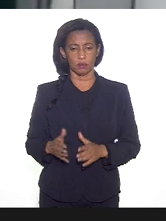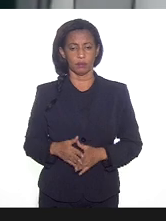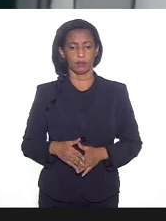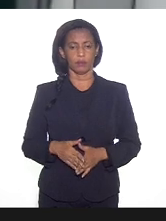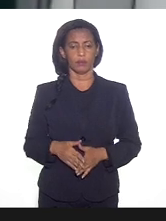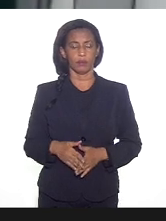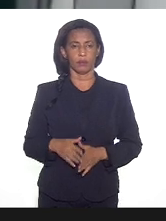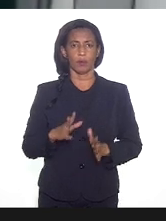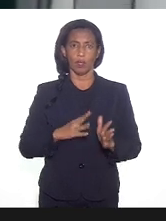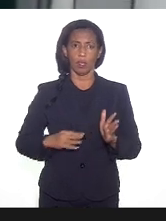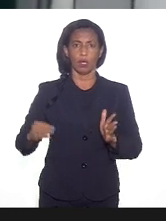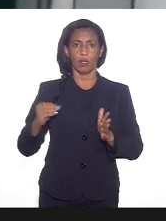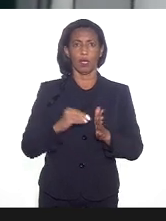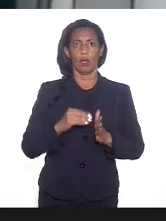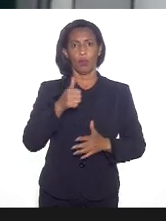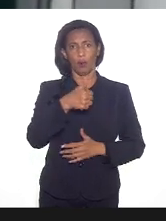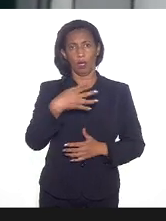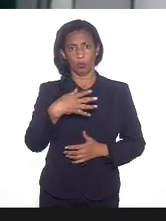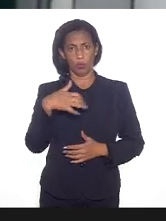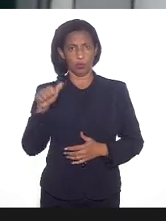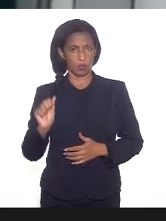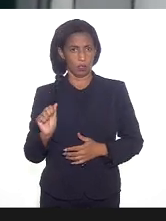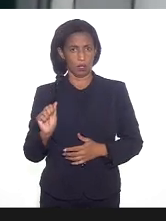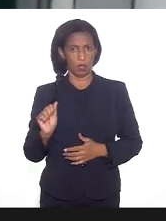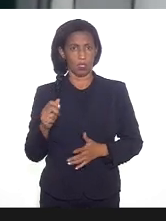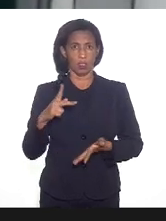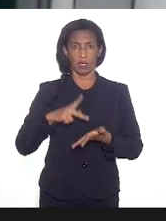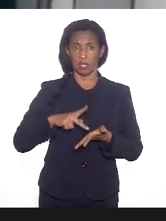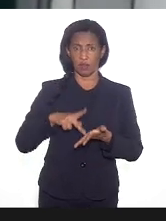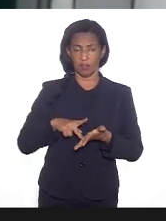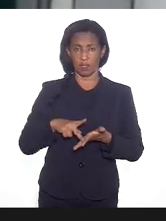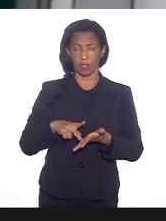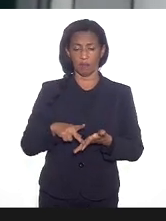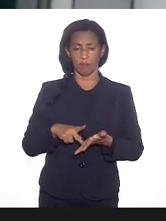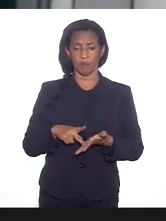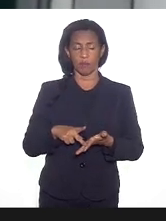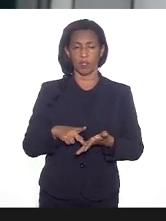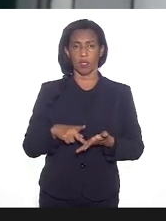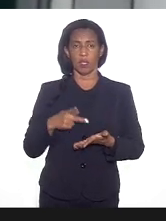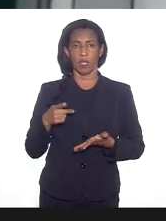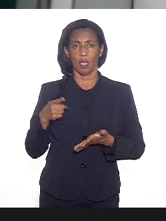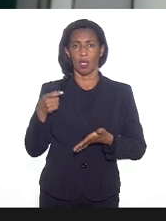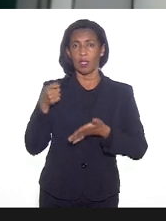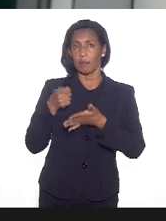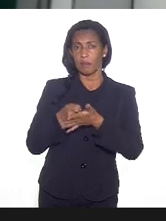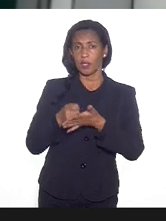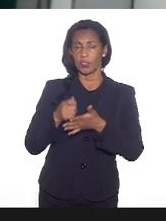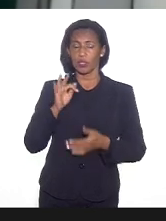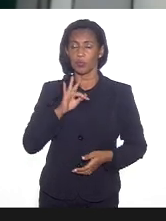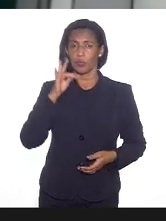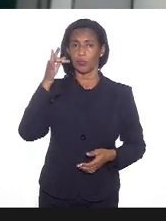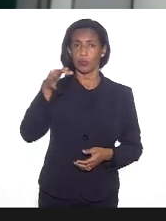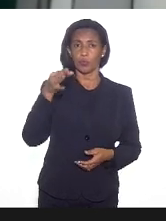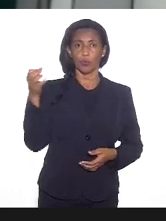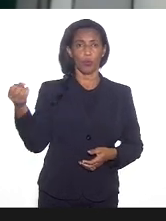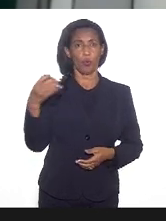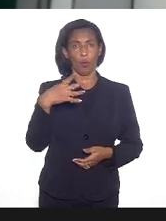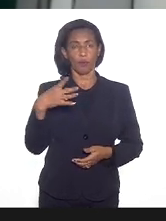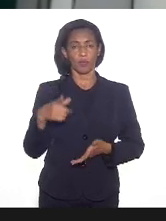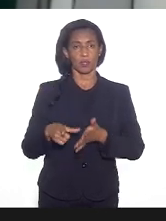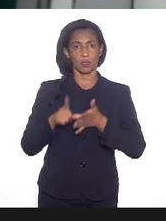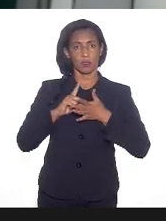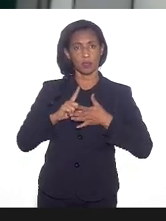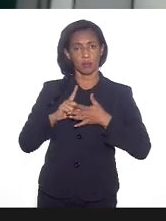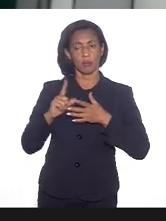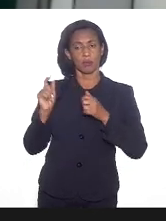para acrescentar o 14A, que, na verdade, é uma tentativa de impedir que, no futuro, novas antecipações